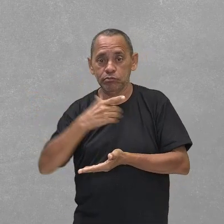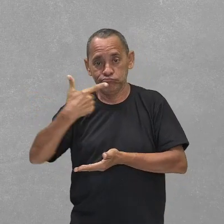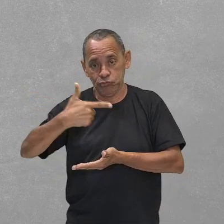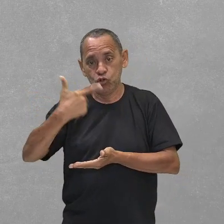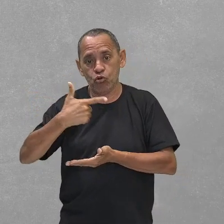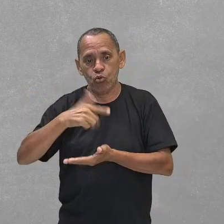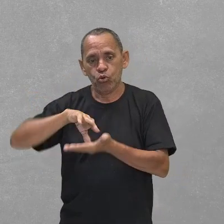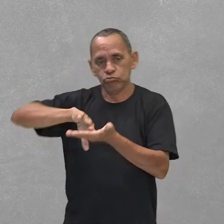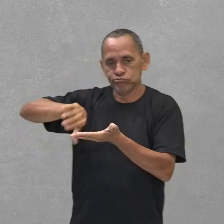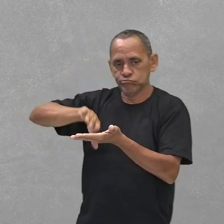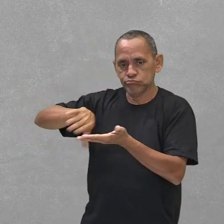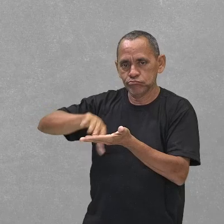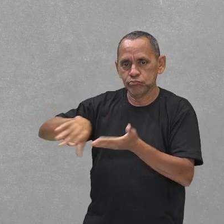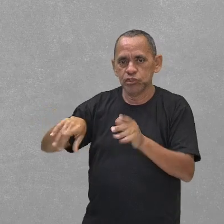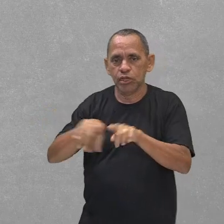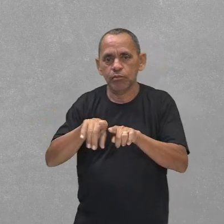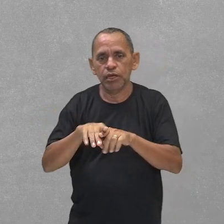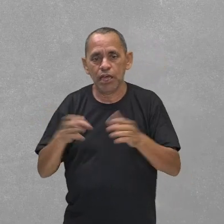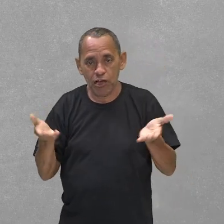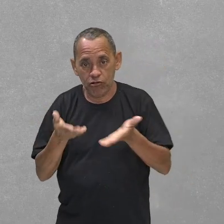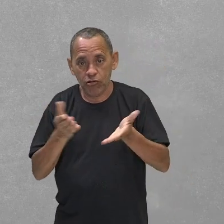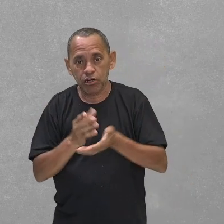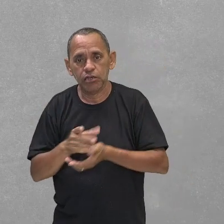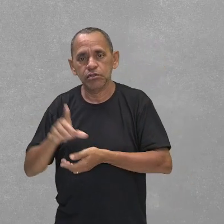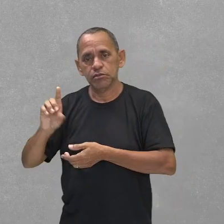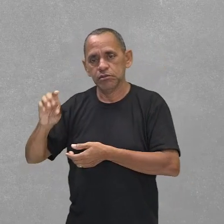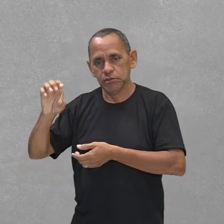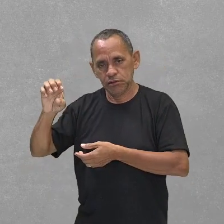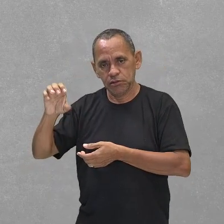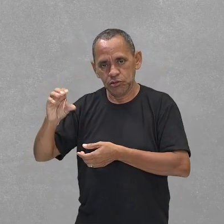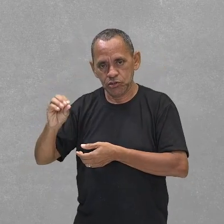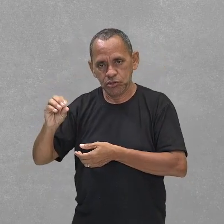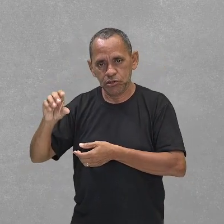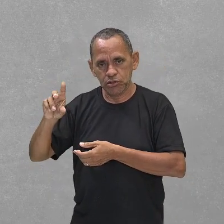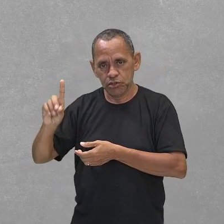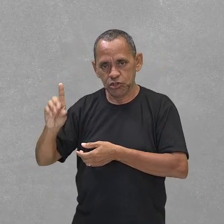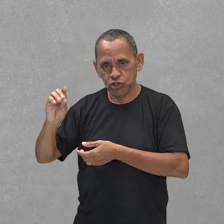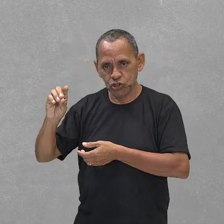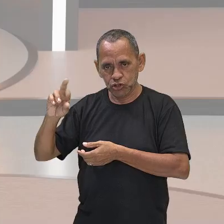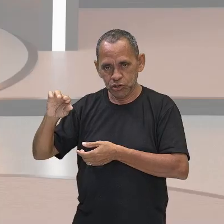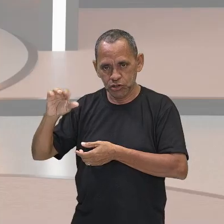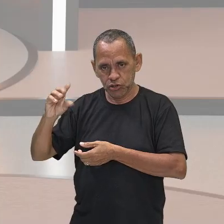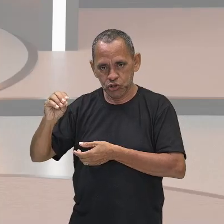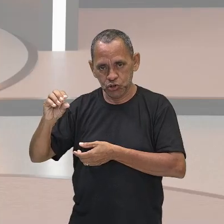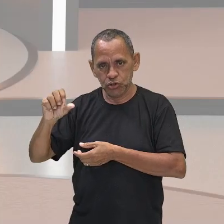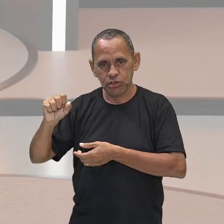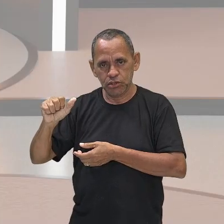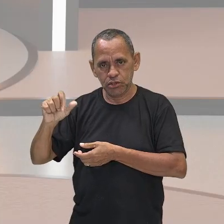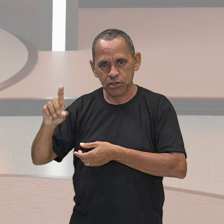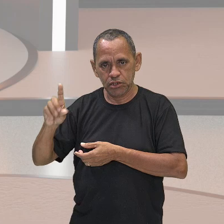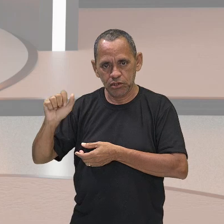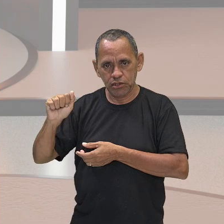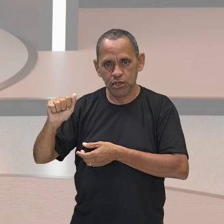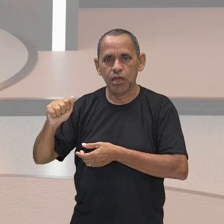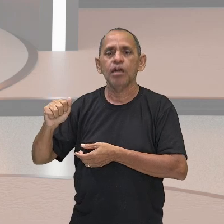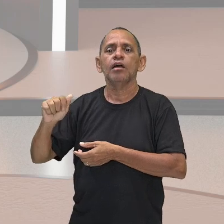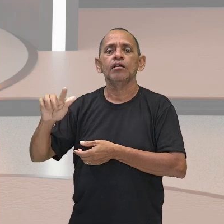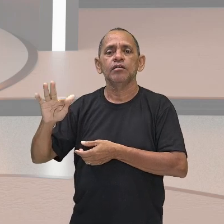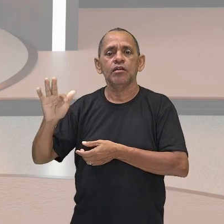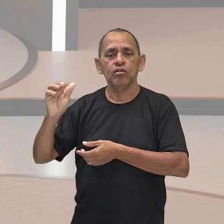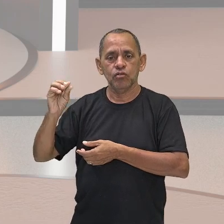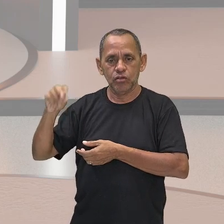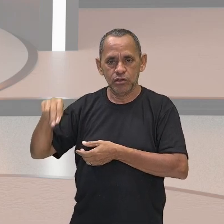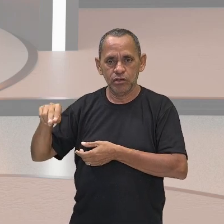né? A gente tem aí o Deodoro da Fonseca empurrando aí do trono, né, o Pedro II. Observou que até a